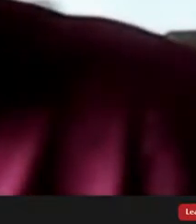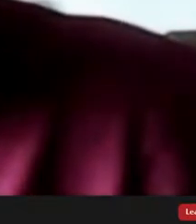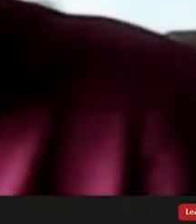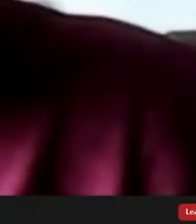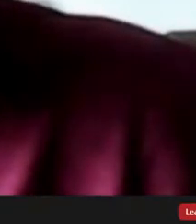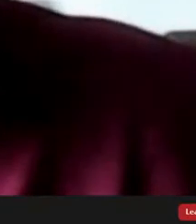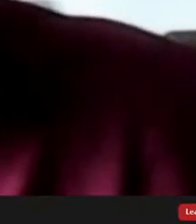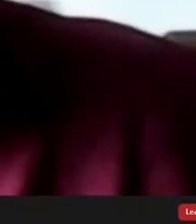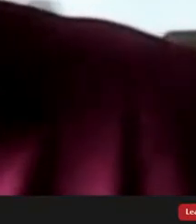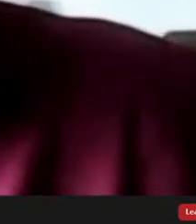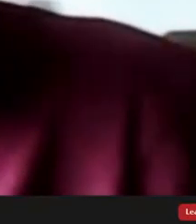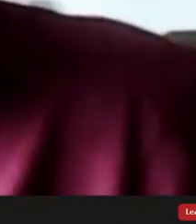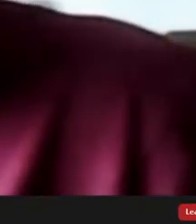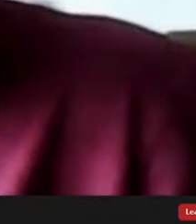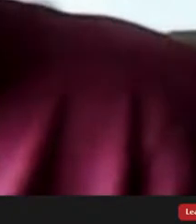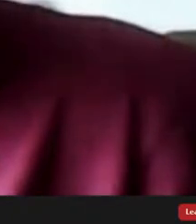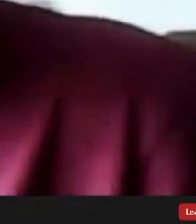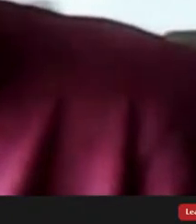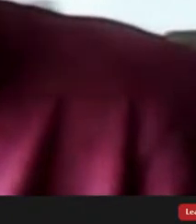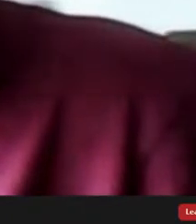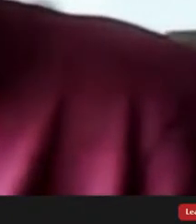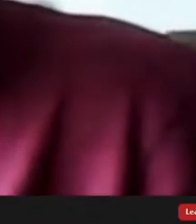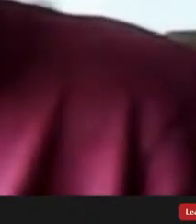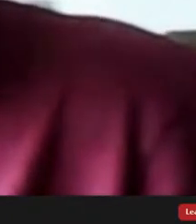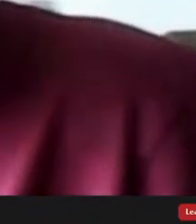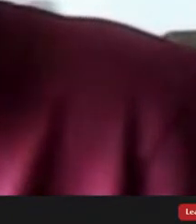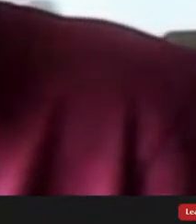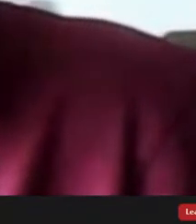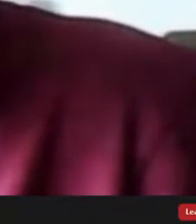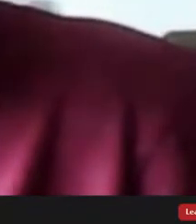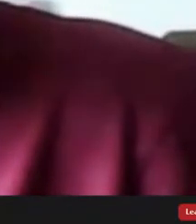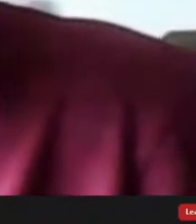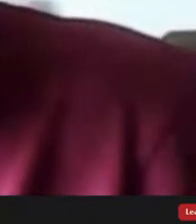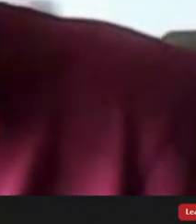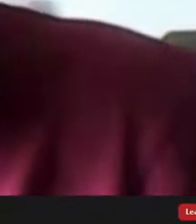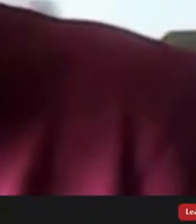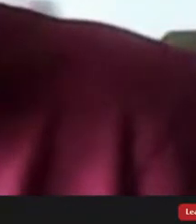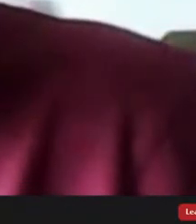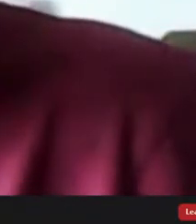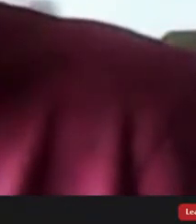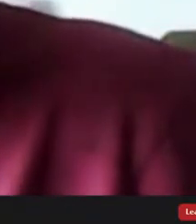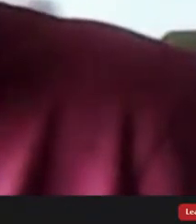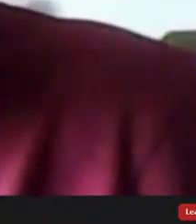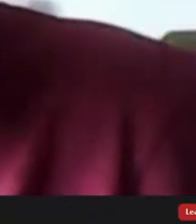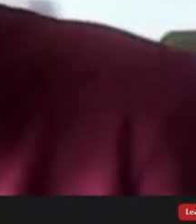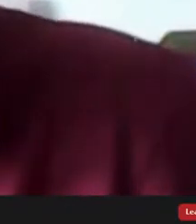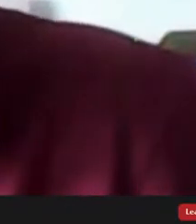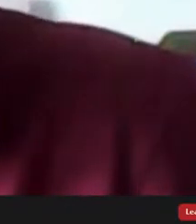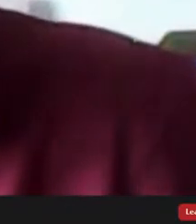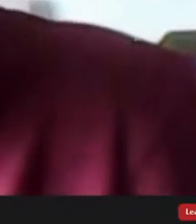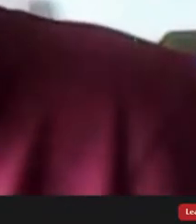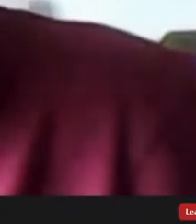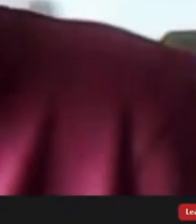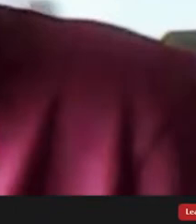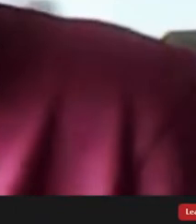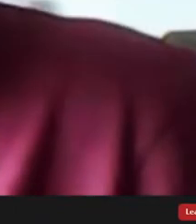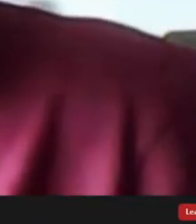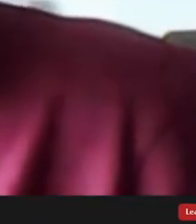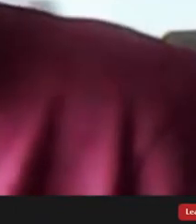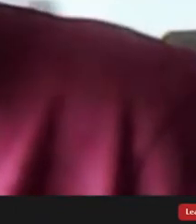setores de serviço público que não possui auxílios, né, como auxílio alimentação, por exemplo, para os seus servidores.